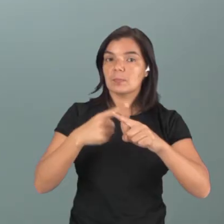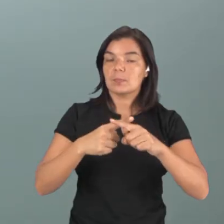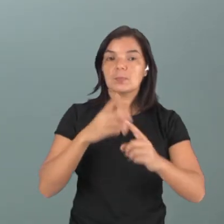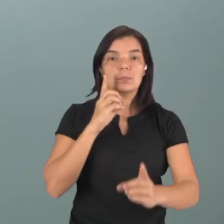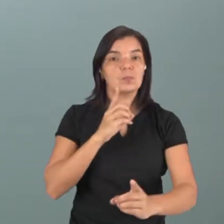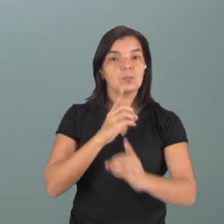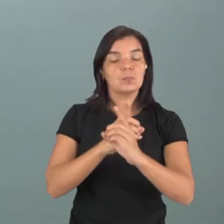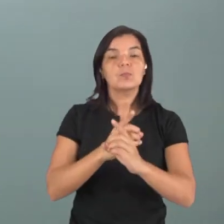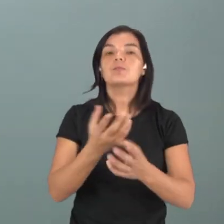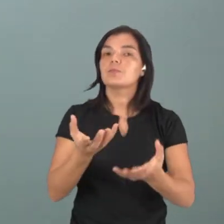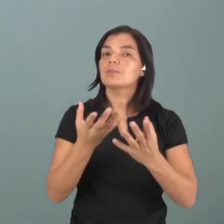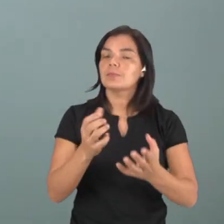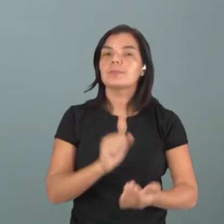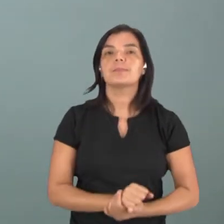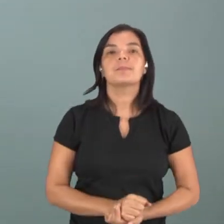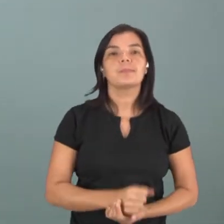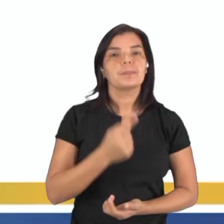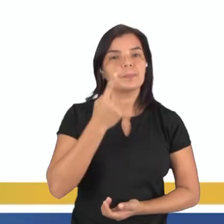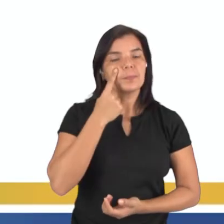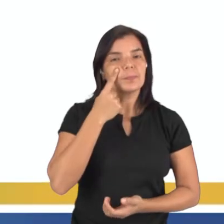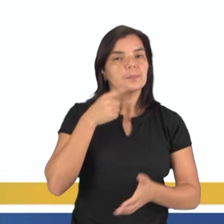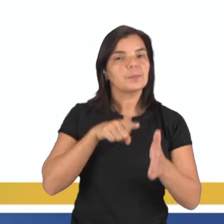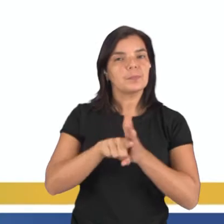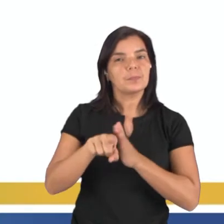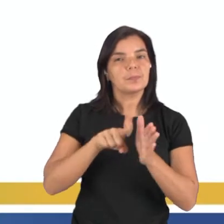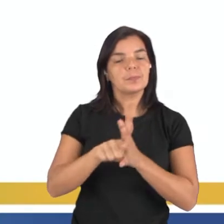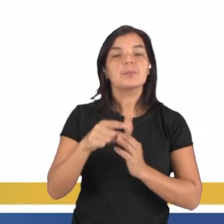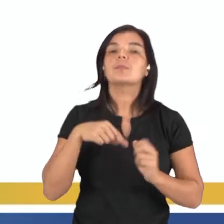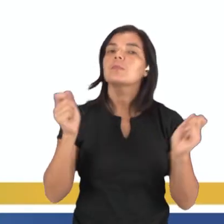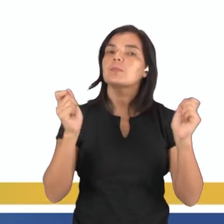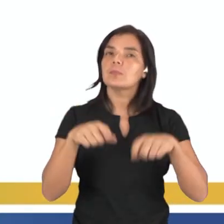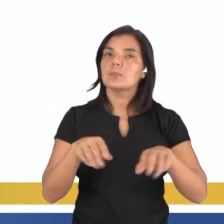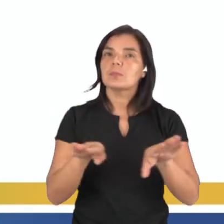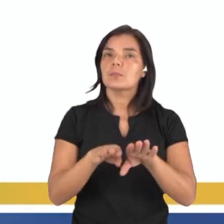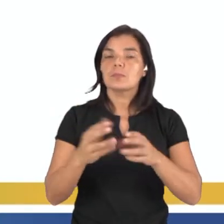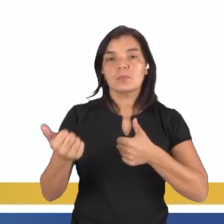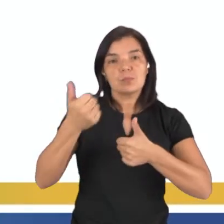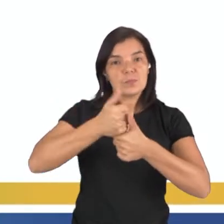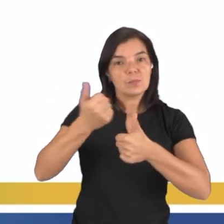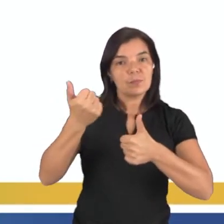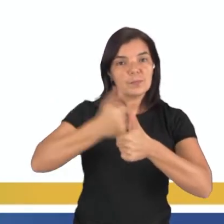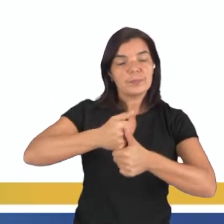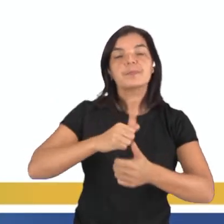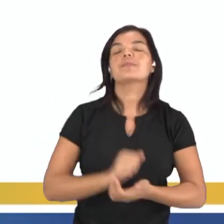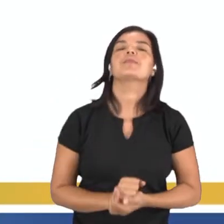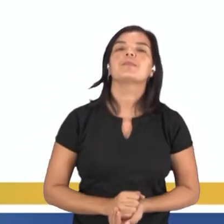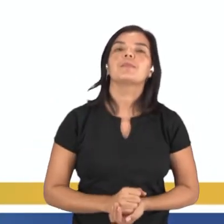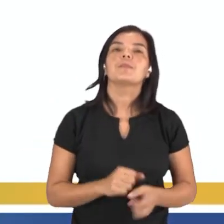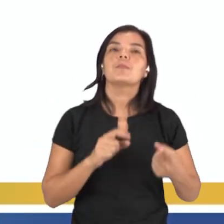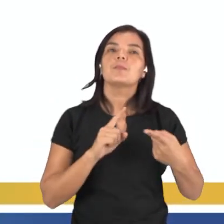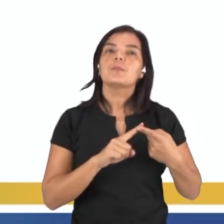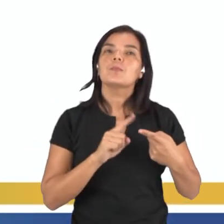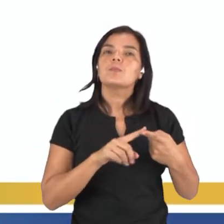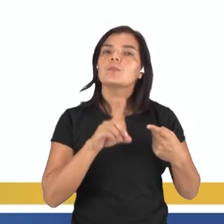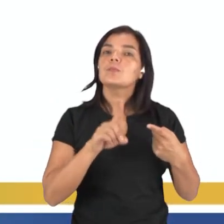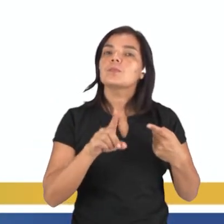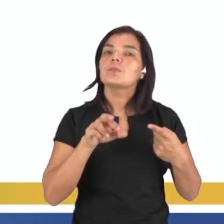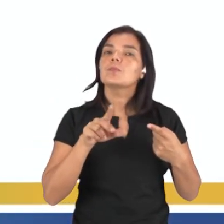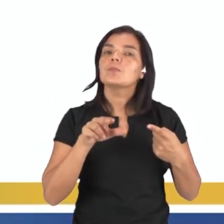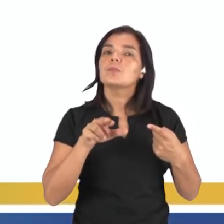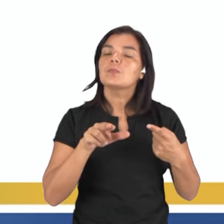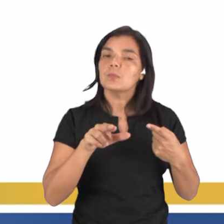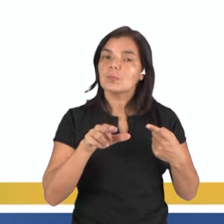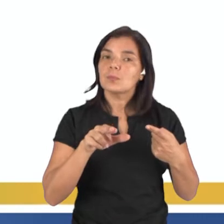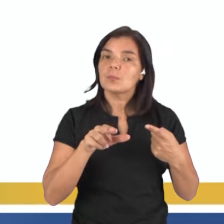para encontrar o que queremos. Vamos lá então na pergunta para poder ir substituindo esses dados? Então tem lá, D é igual a